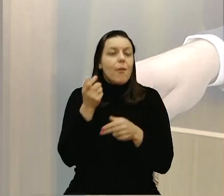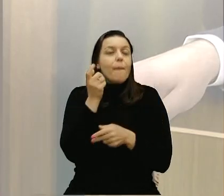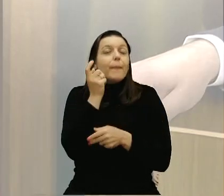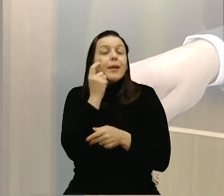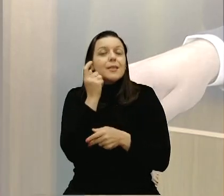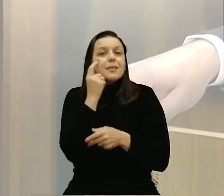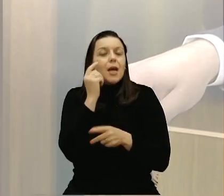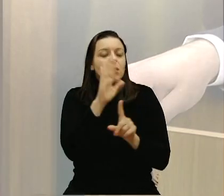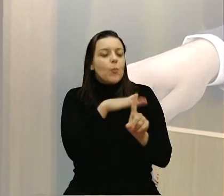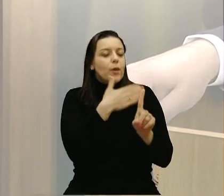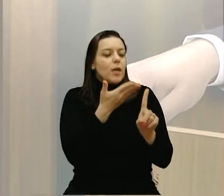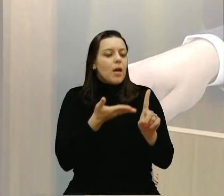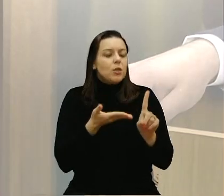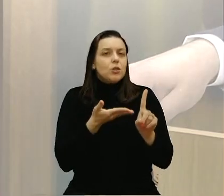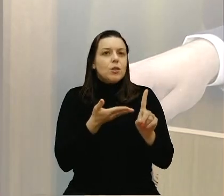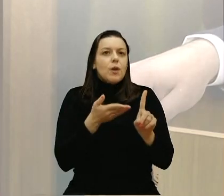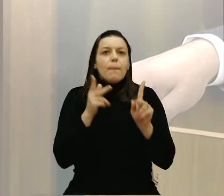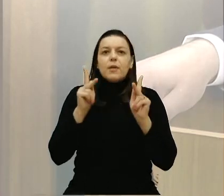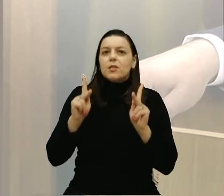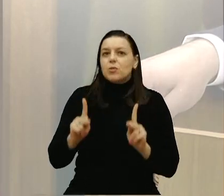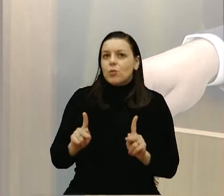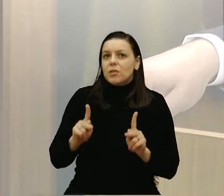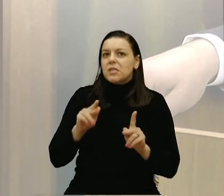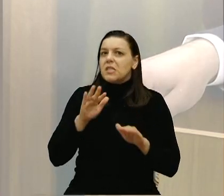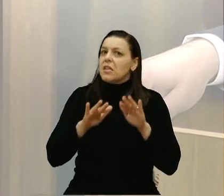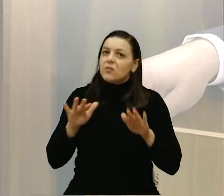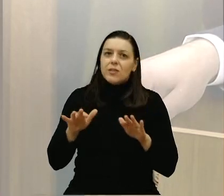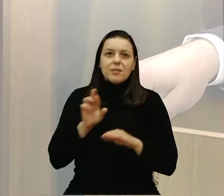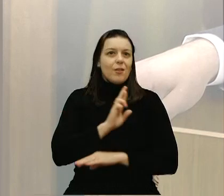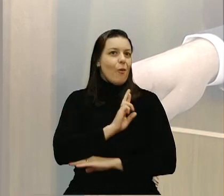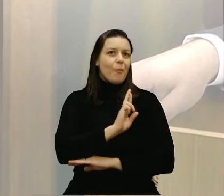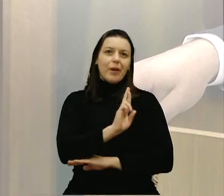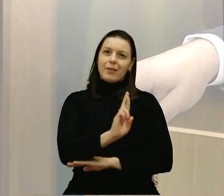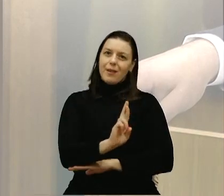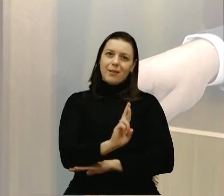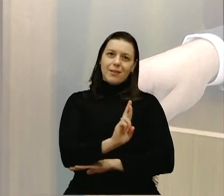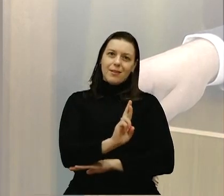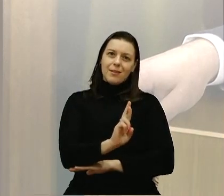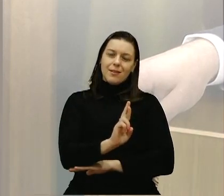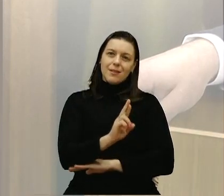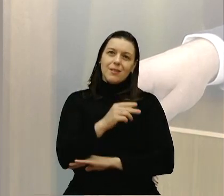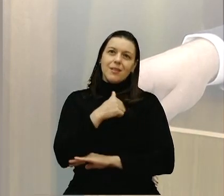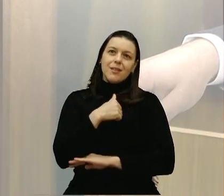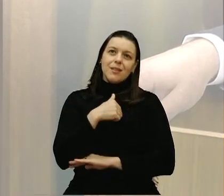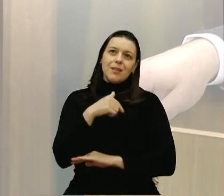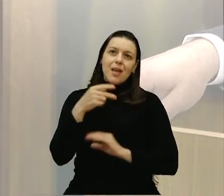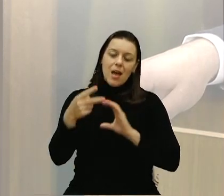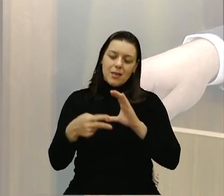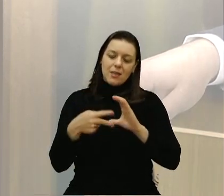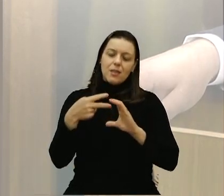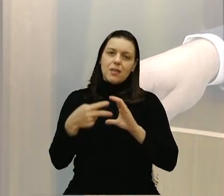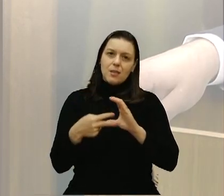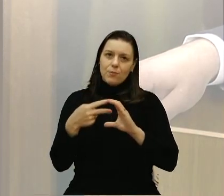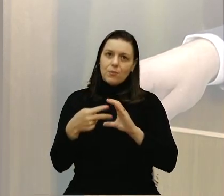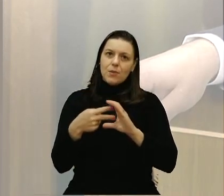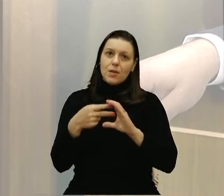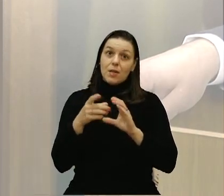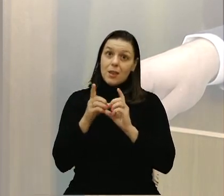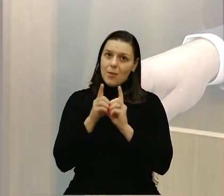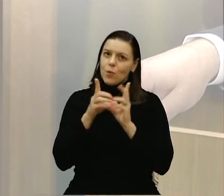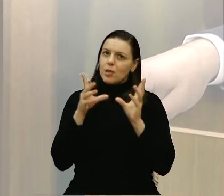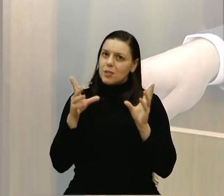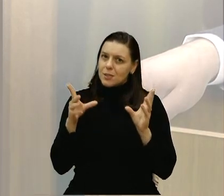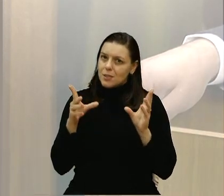e homenageadas pessoas que muitas vezes não nos representam. E essa casa, que é a Casa da Democracia, da segunda